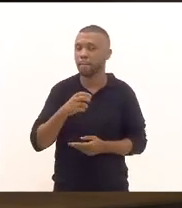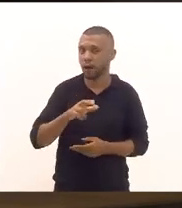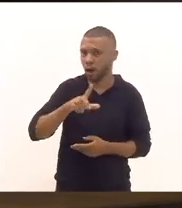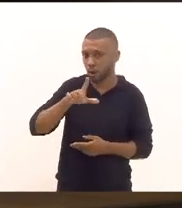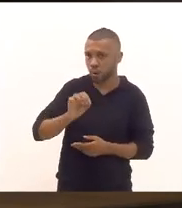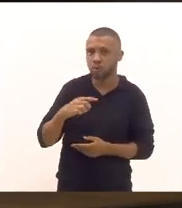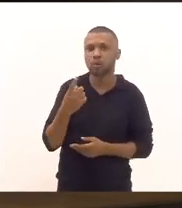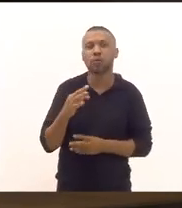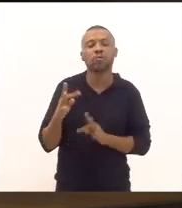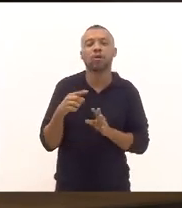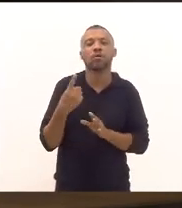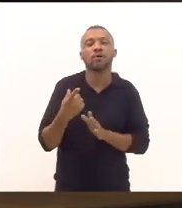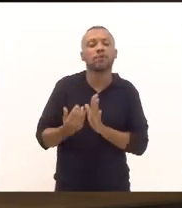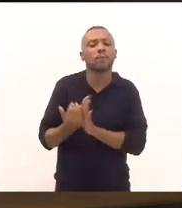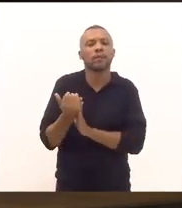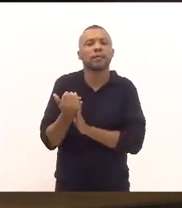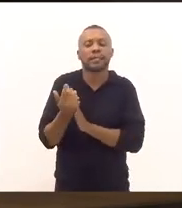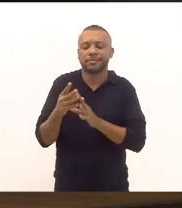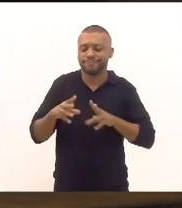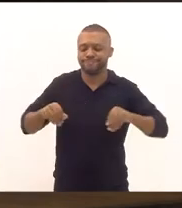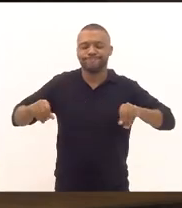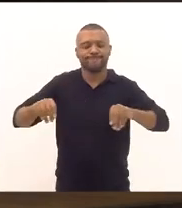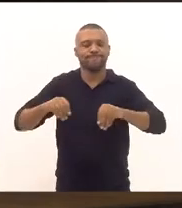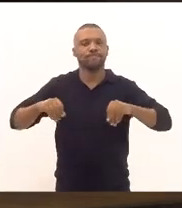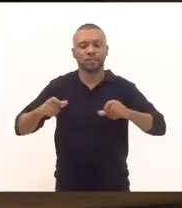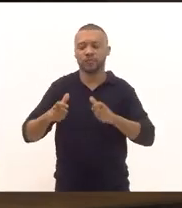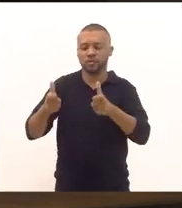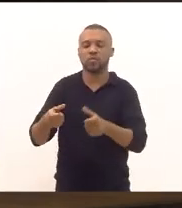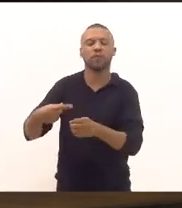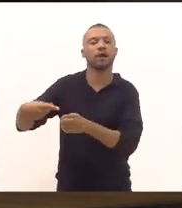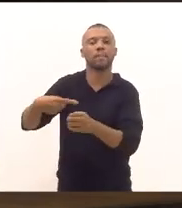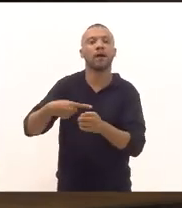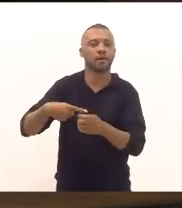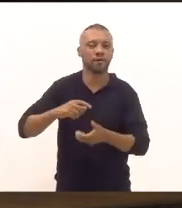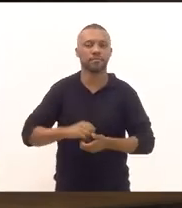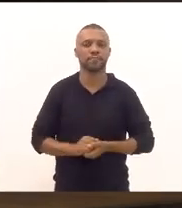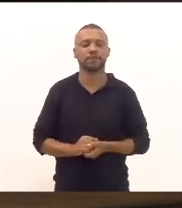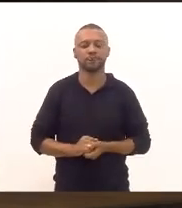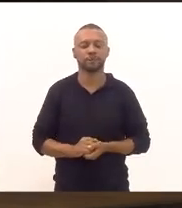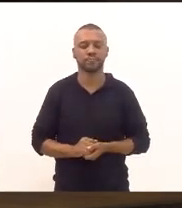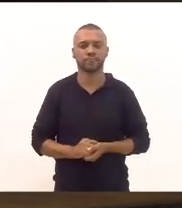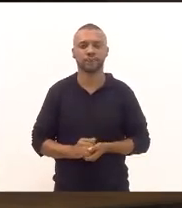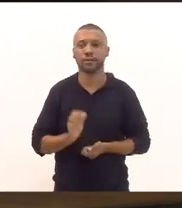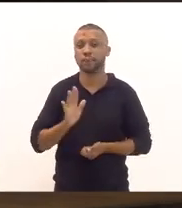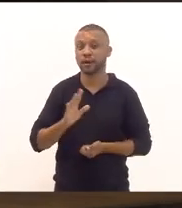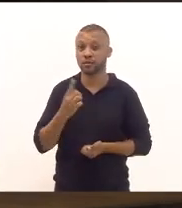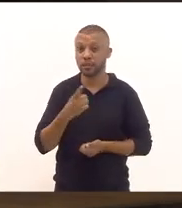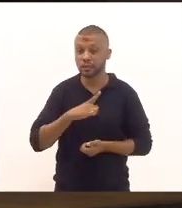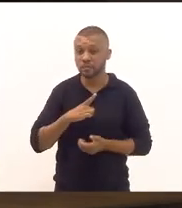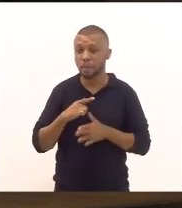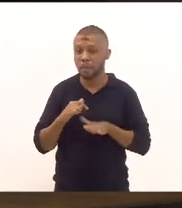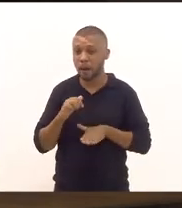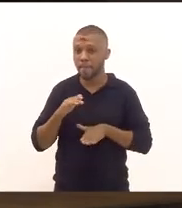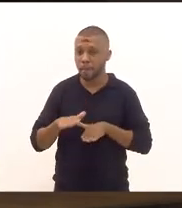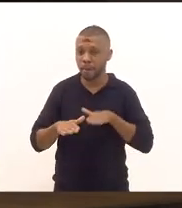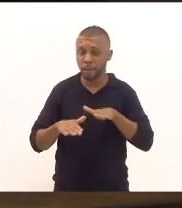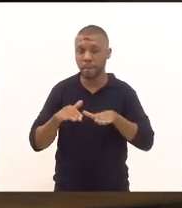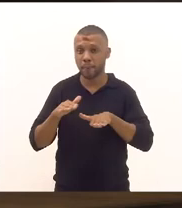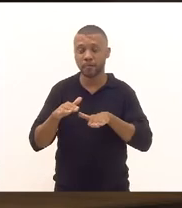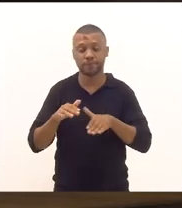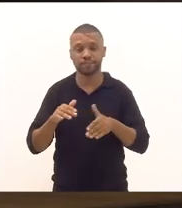somos todos filhos daqueles som e embora tenhamos caminhado